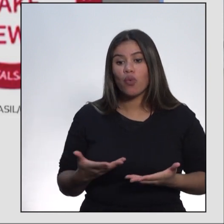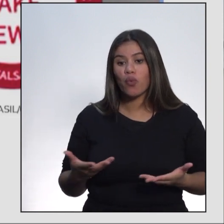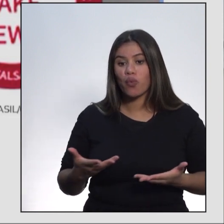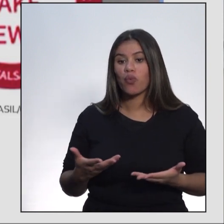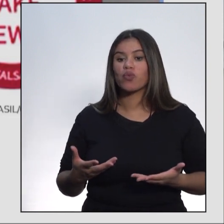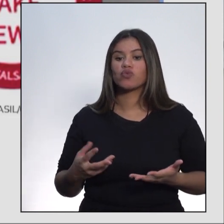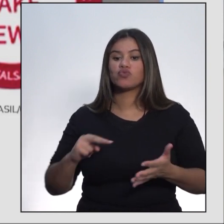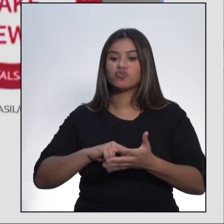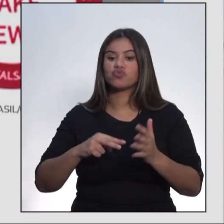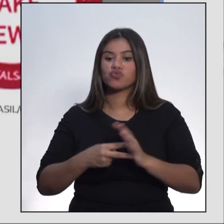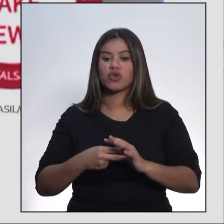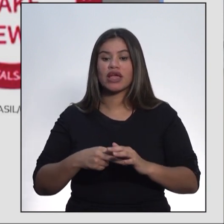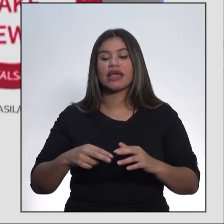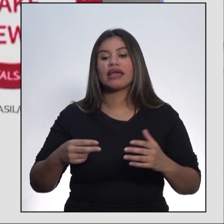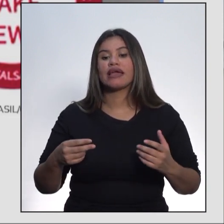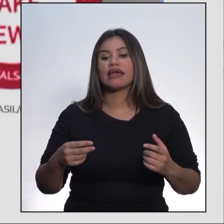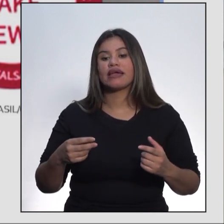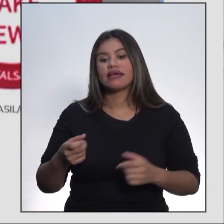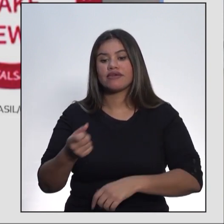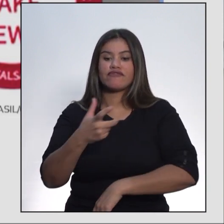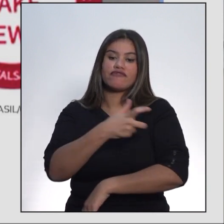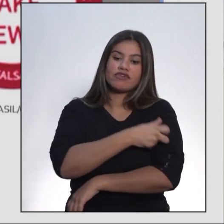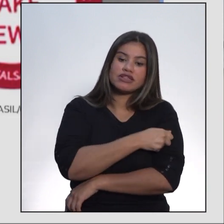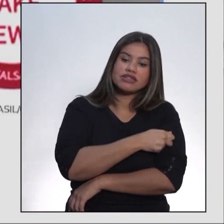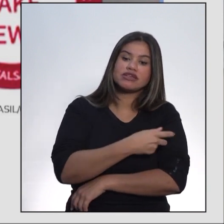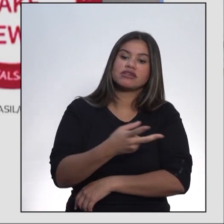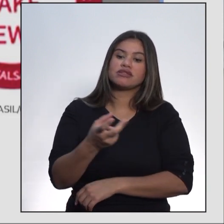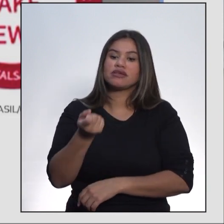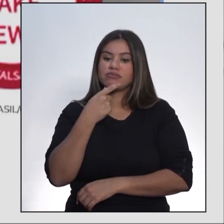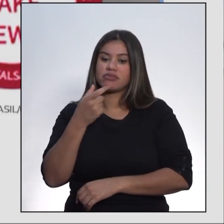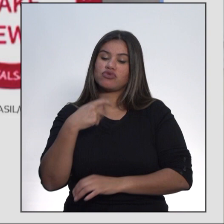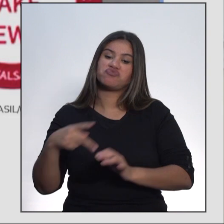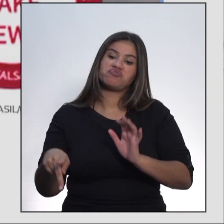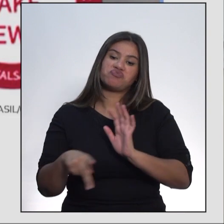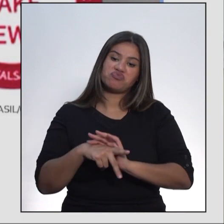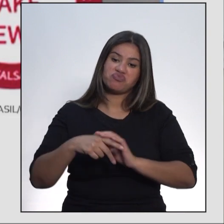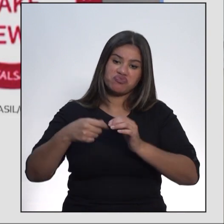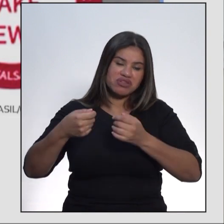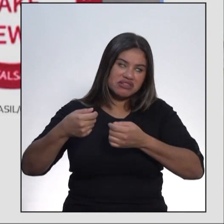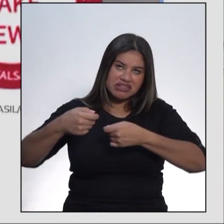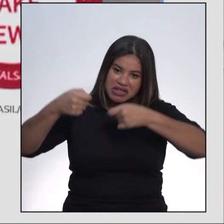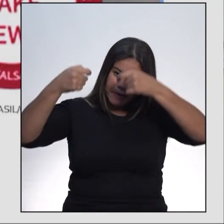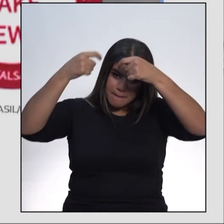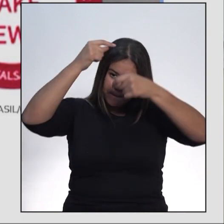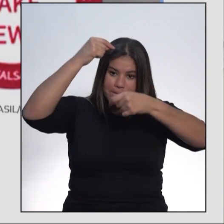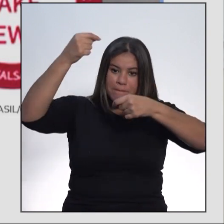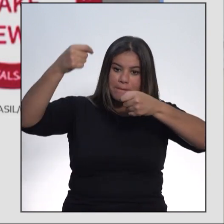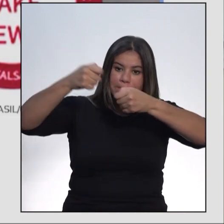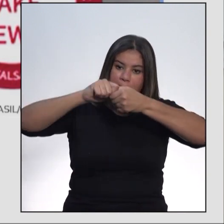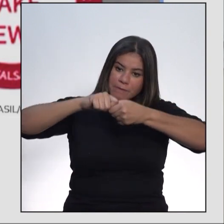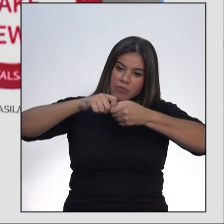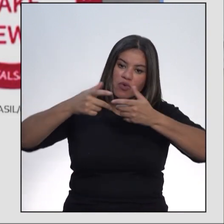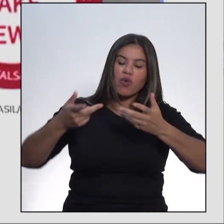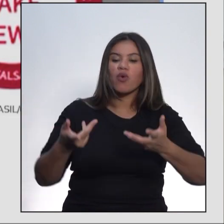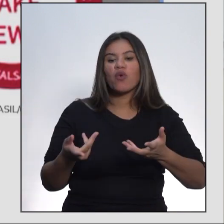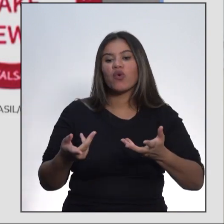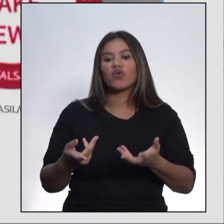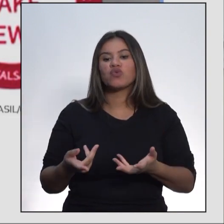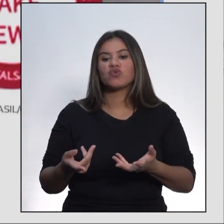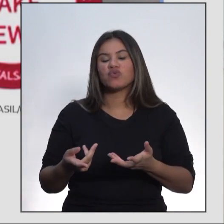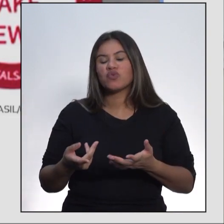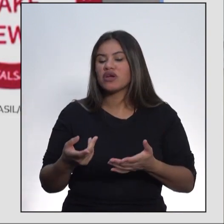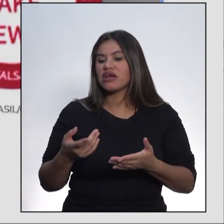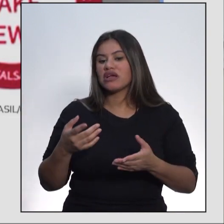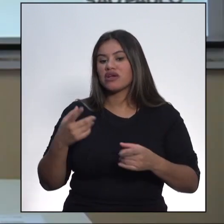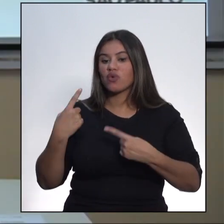temos ainda, né, nenhuma vacina ou medicamento para piolho que possa ser combatido aí no